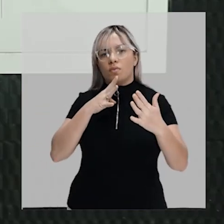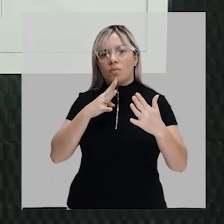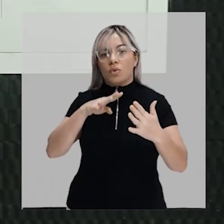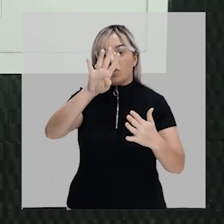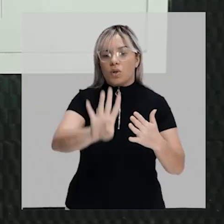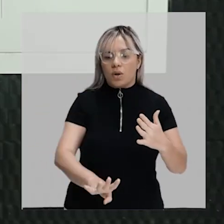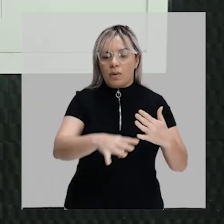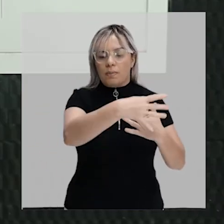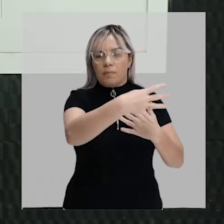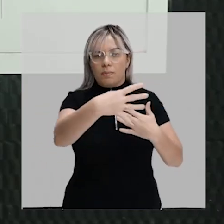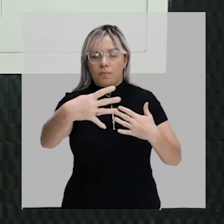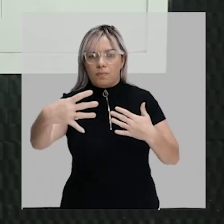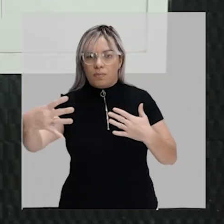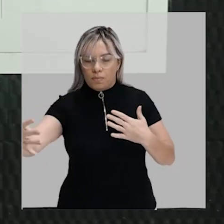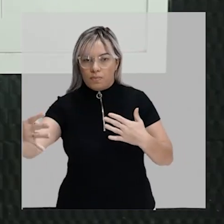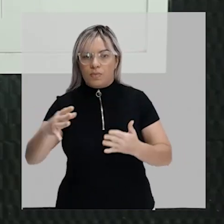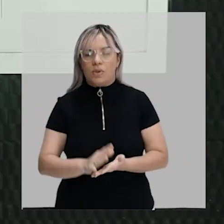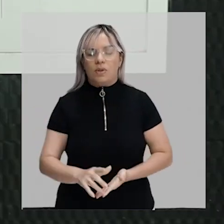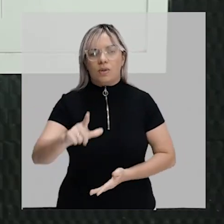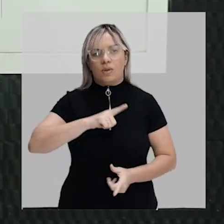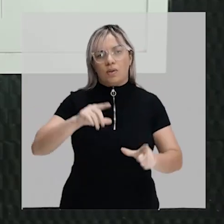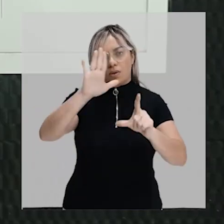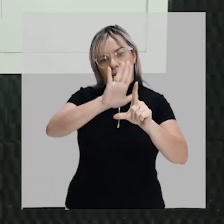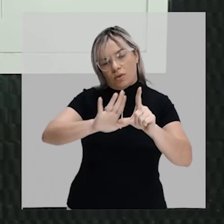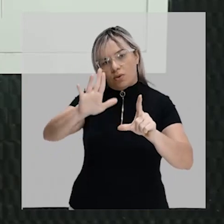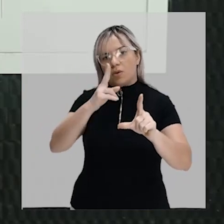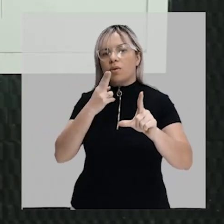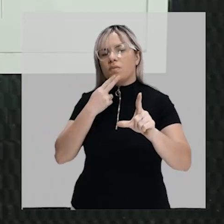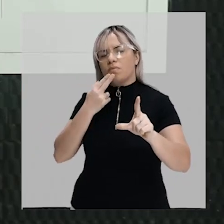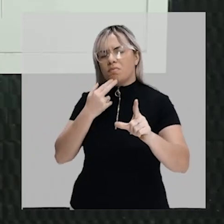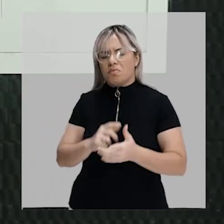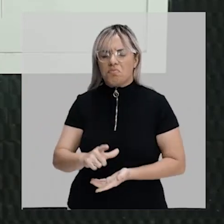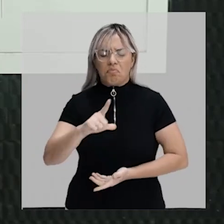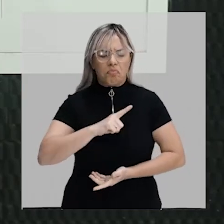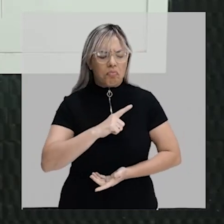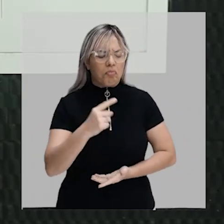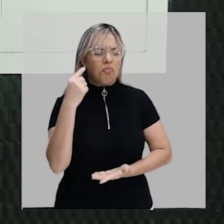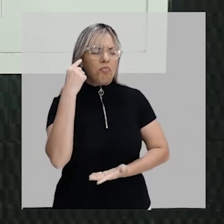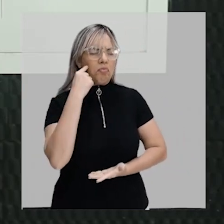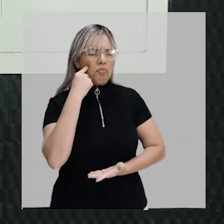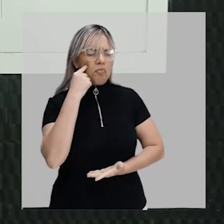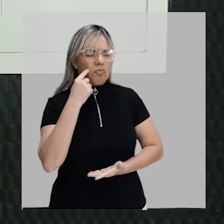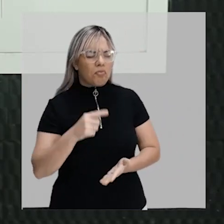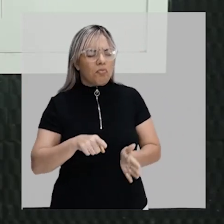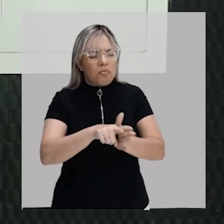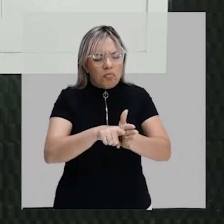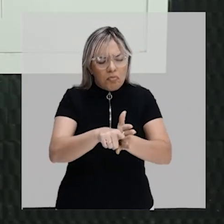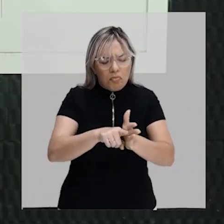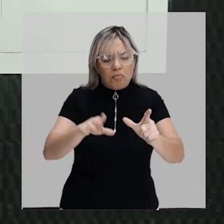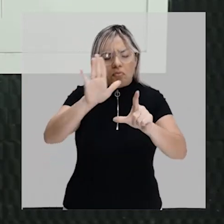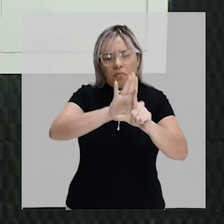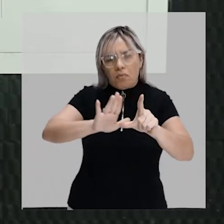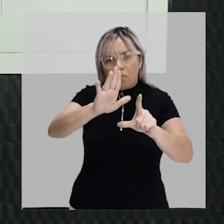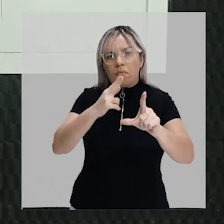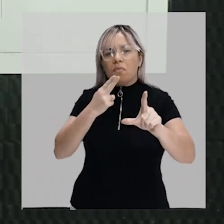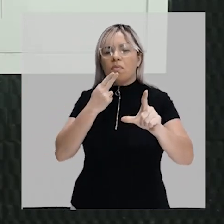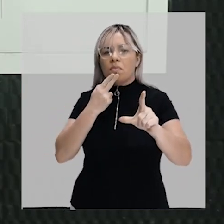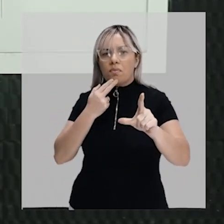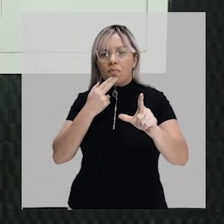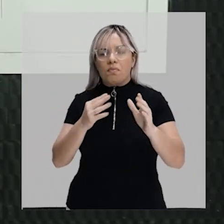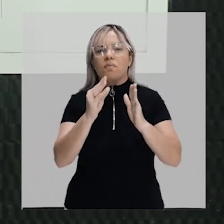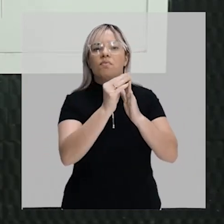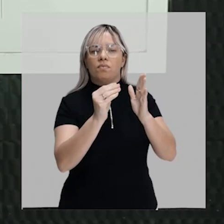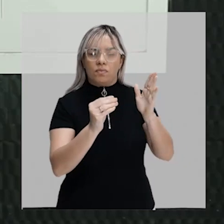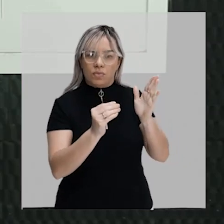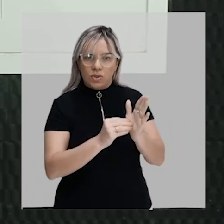que é uma matriz aula disponível na plataforma que tinha alguma dúvida assista essa aula para ficar em Dia com conteúdo e hoje a gente vai